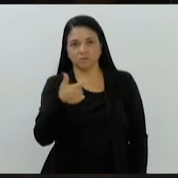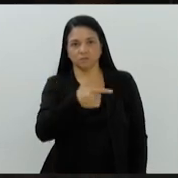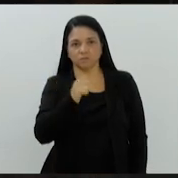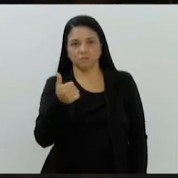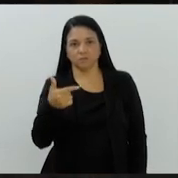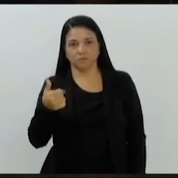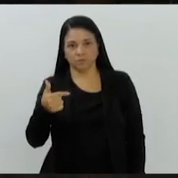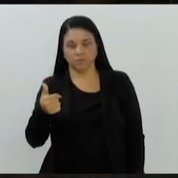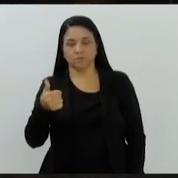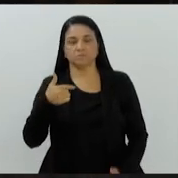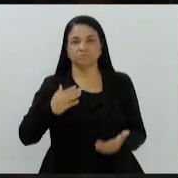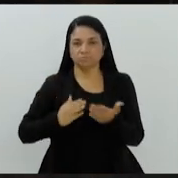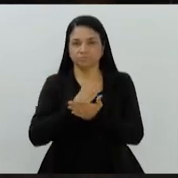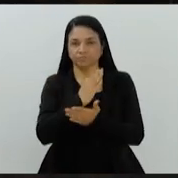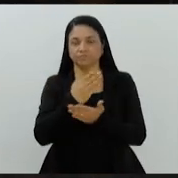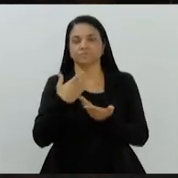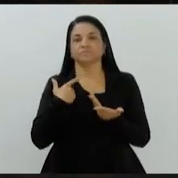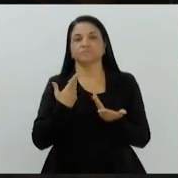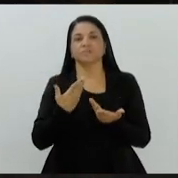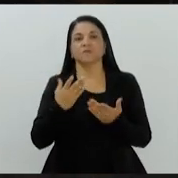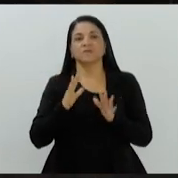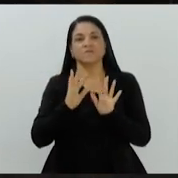estão, aprovado. E, por fim,